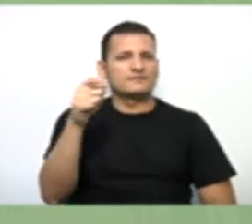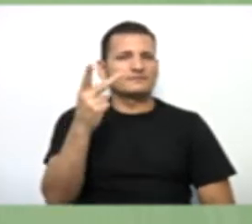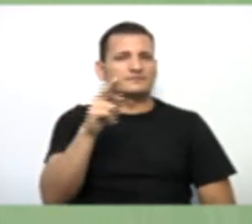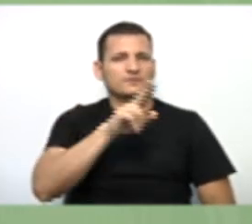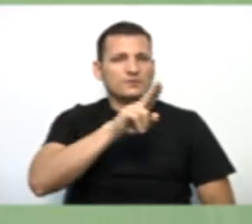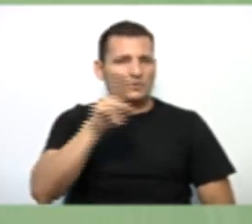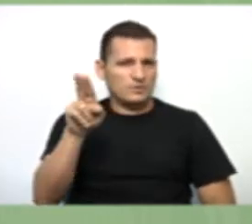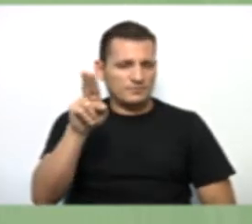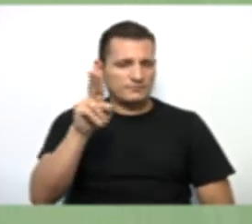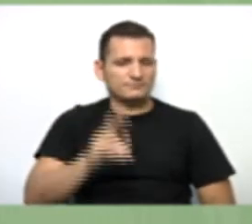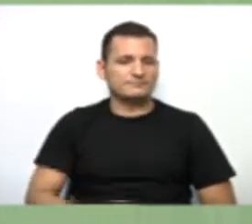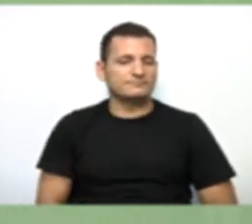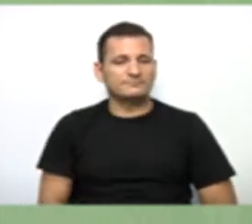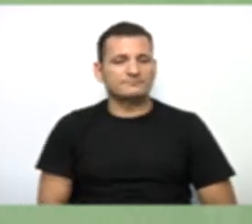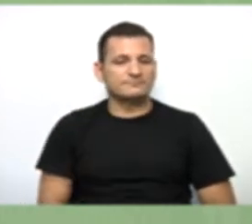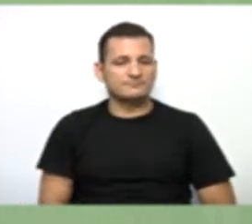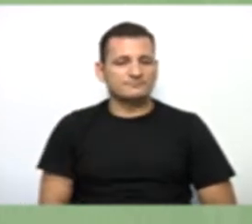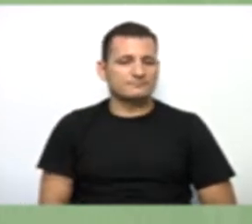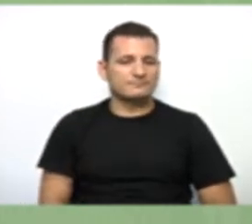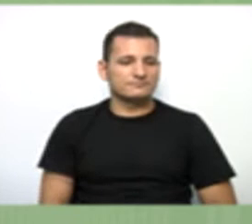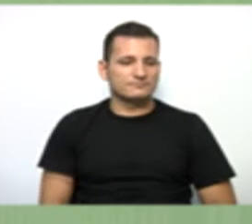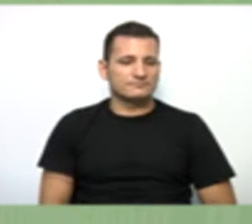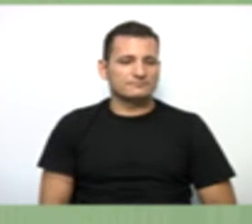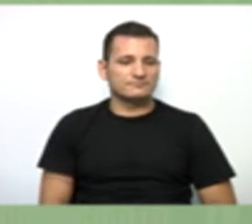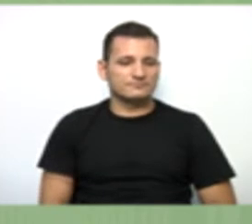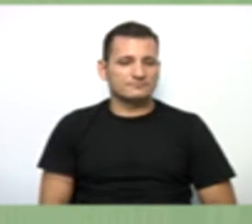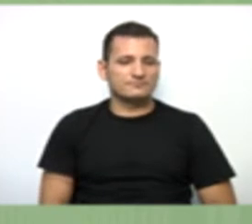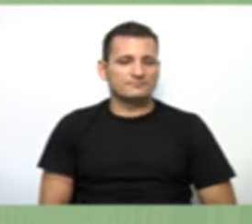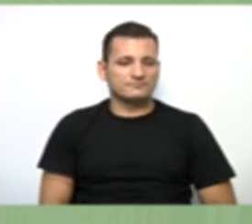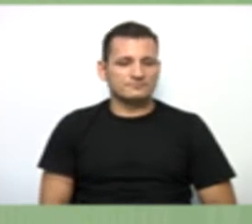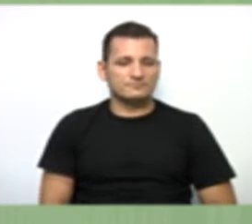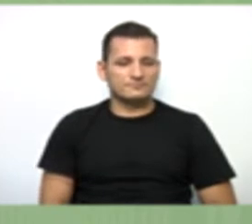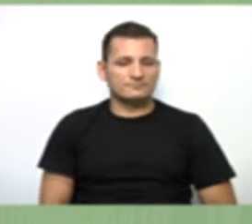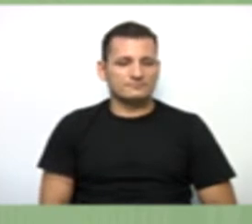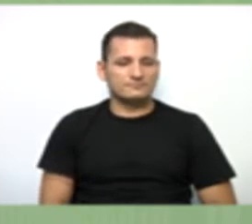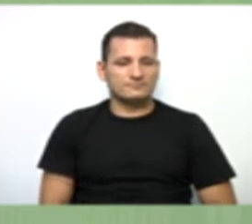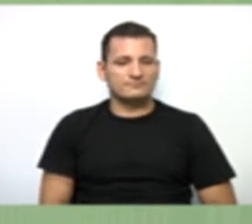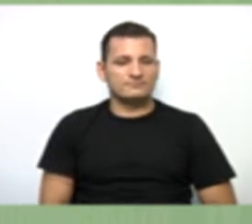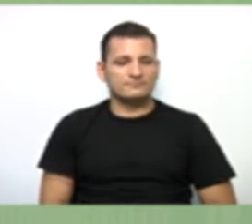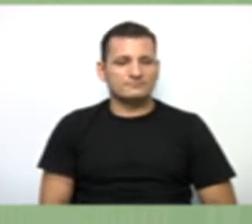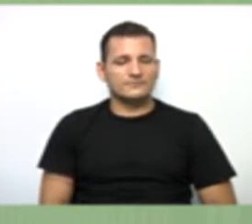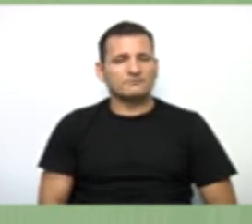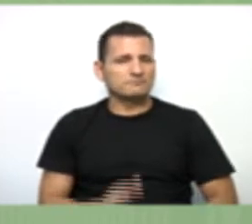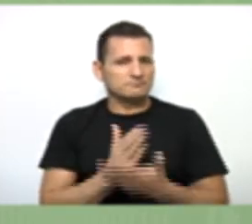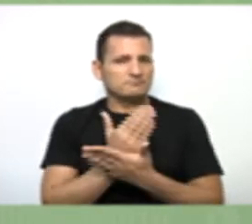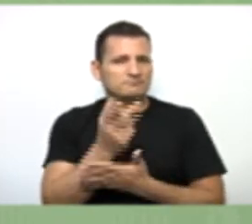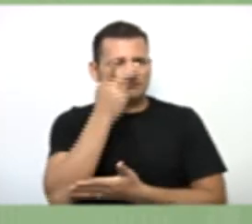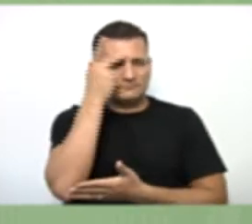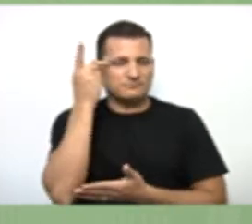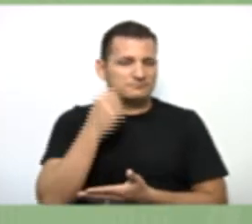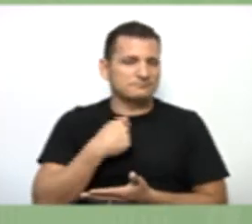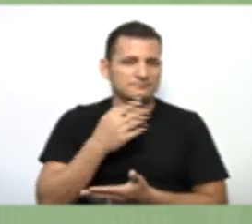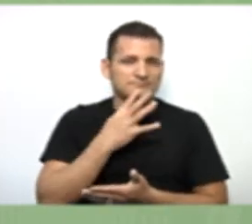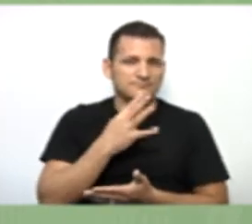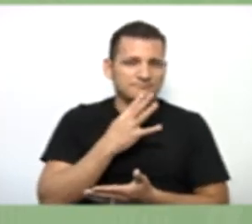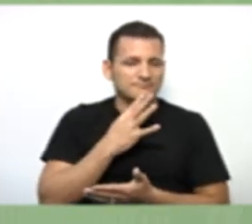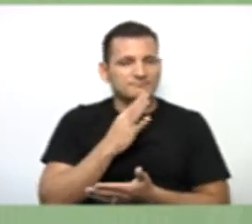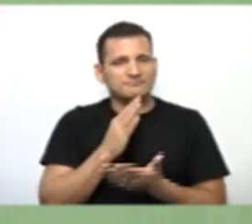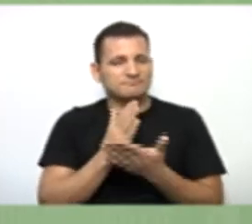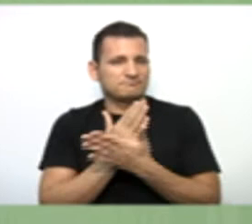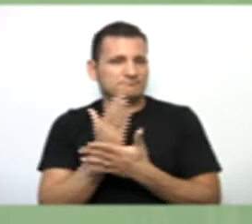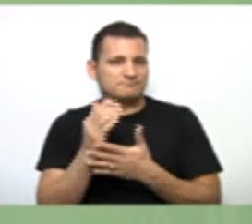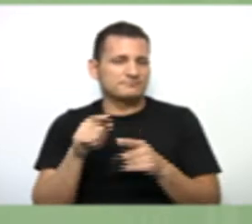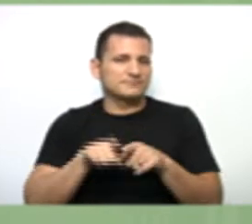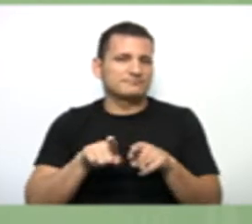quadrado abaixo. Acredito que você e muitas pessoas que eu conheço e outras que receberam também esse